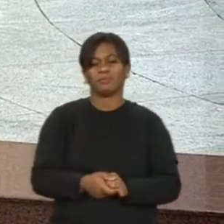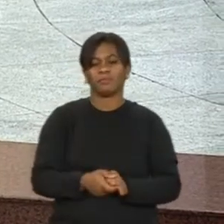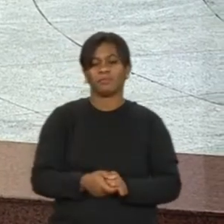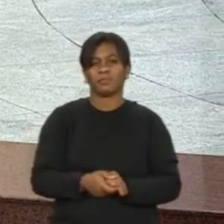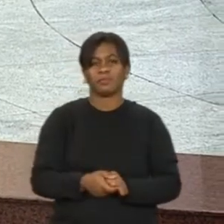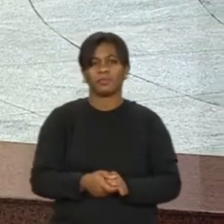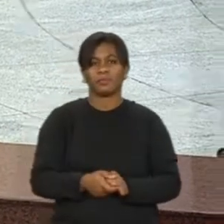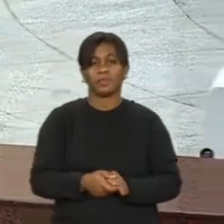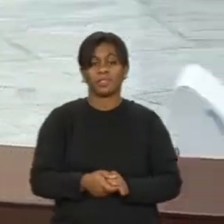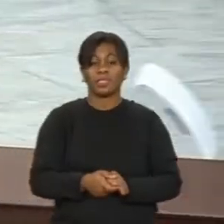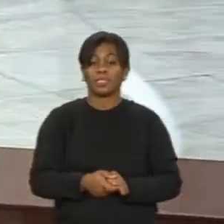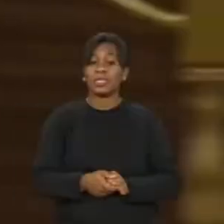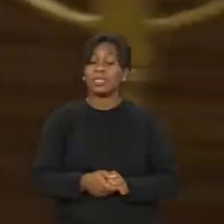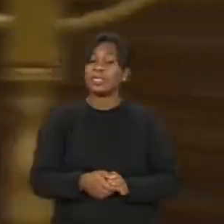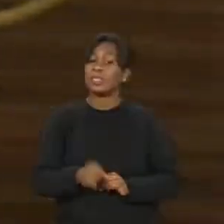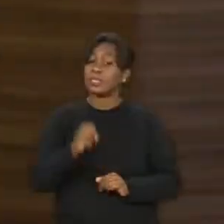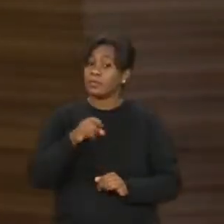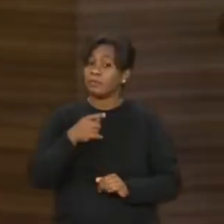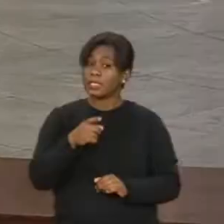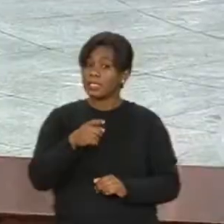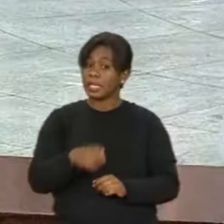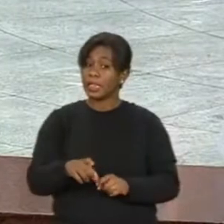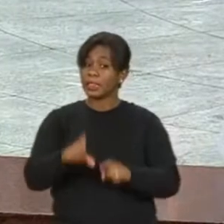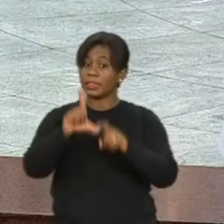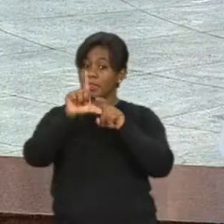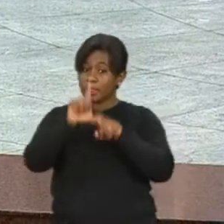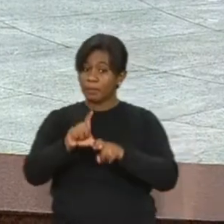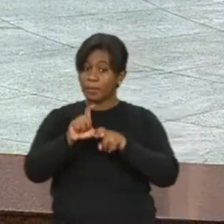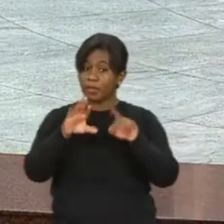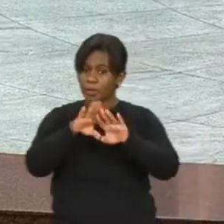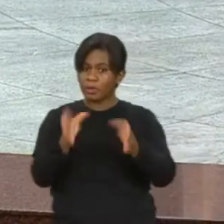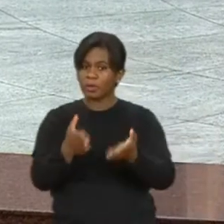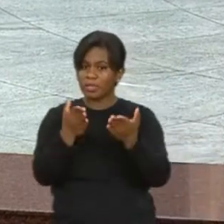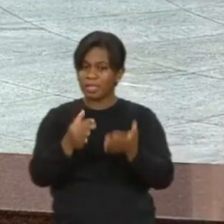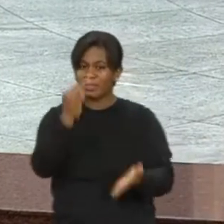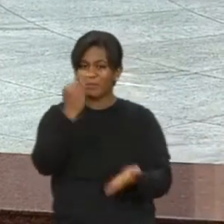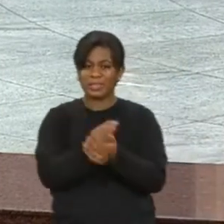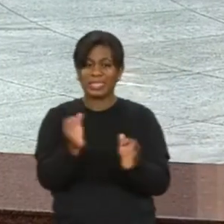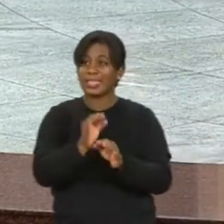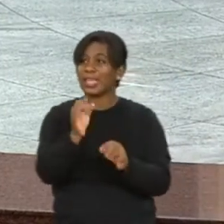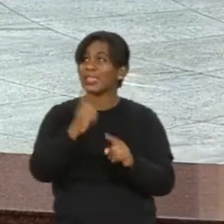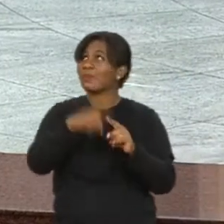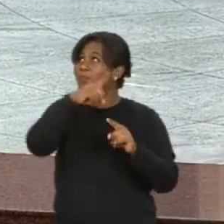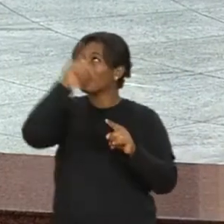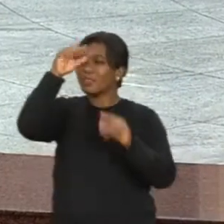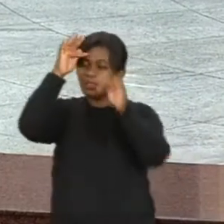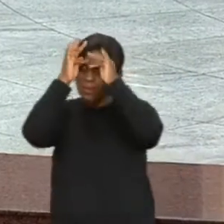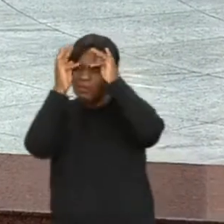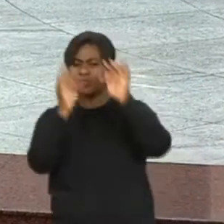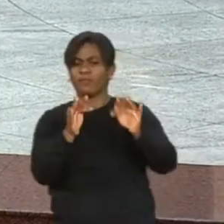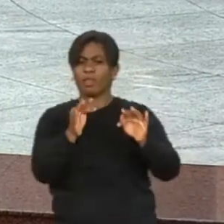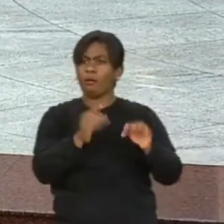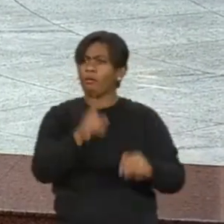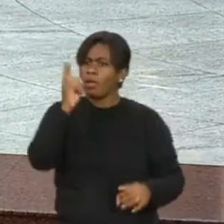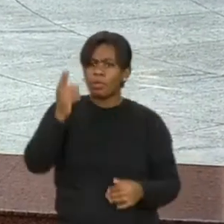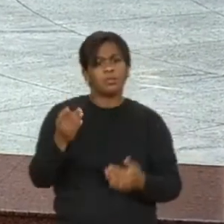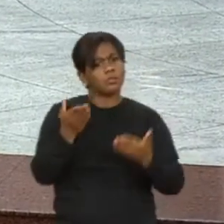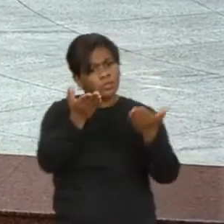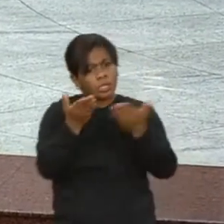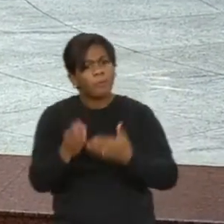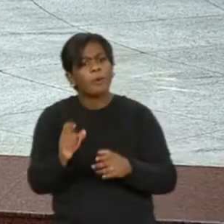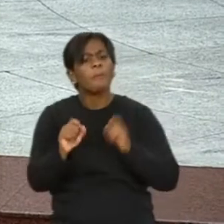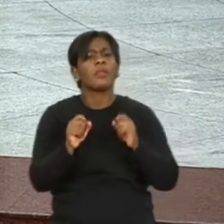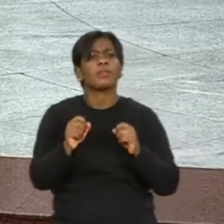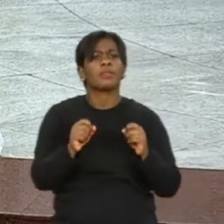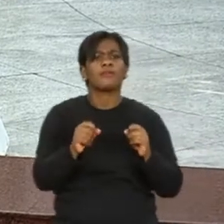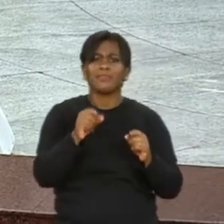Enquanto você depender do altar, não vai te faltar nada, porque Deus é fiel. Ele te chamou para quê? Você já